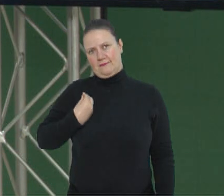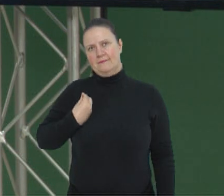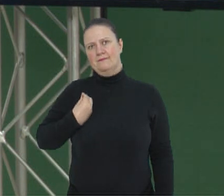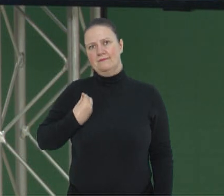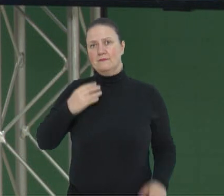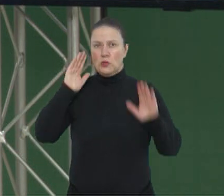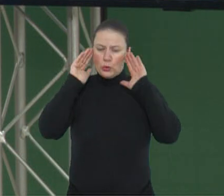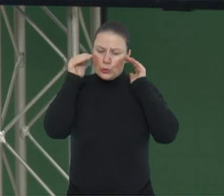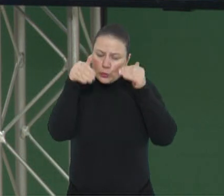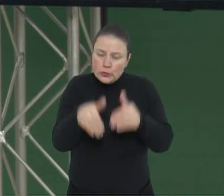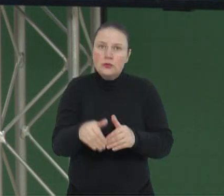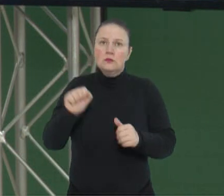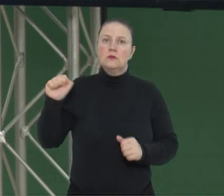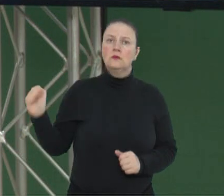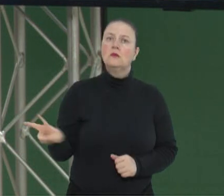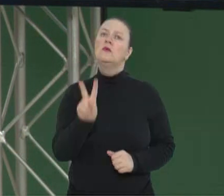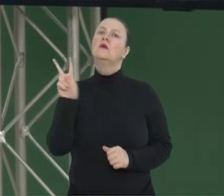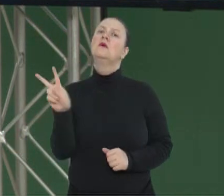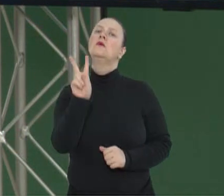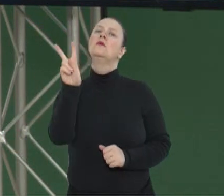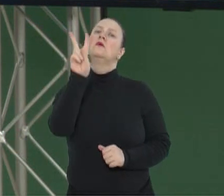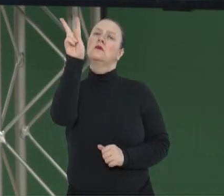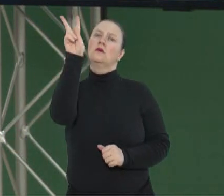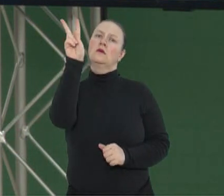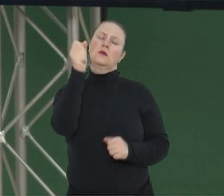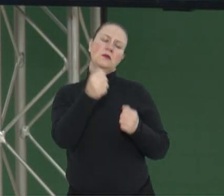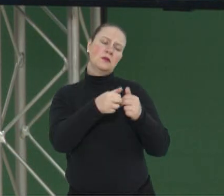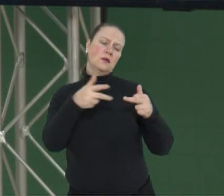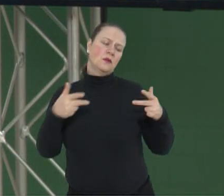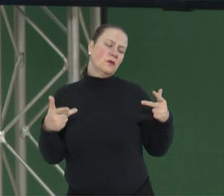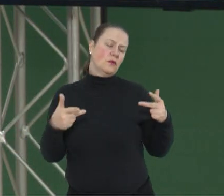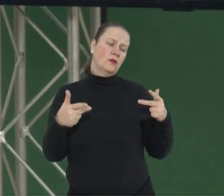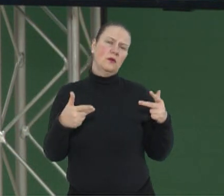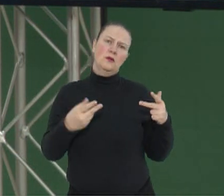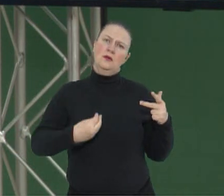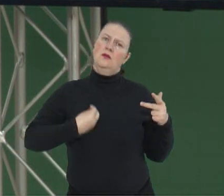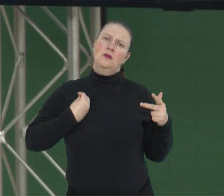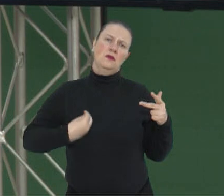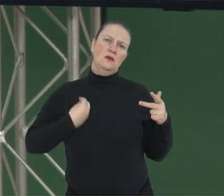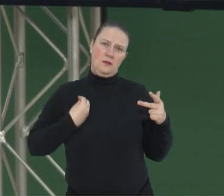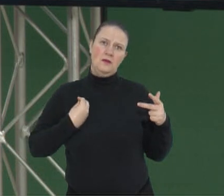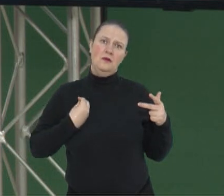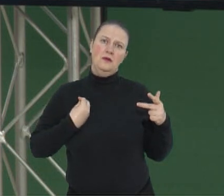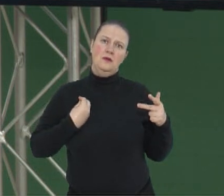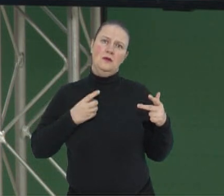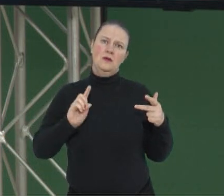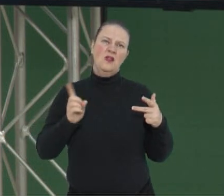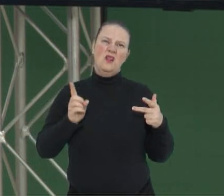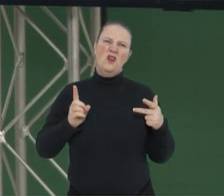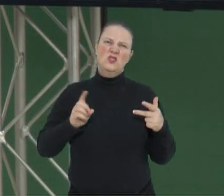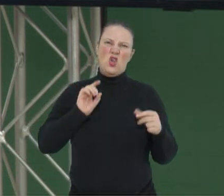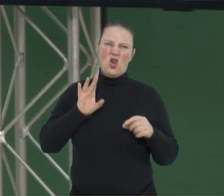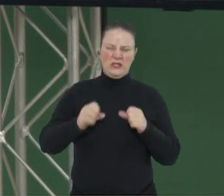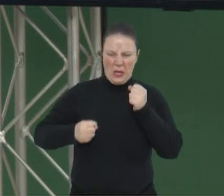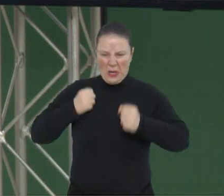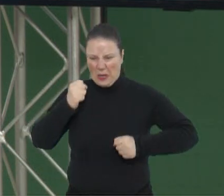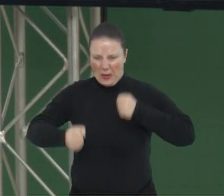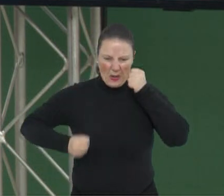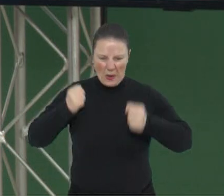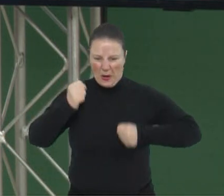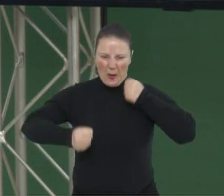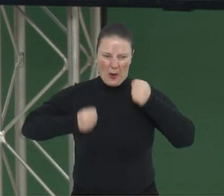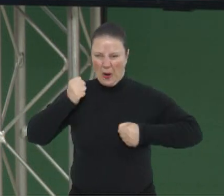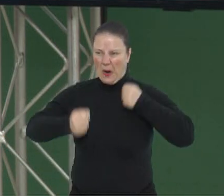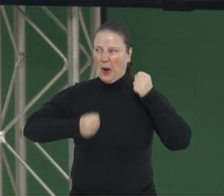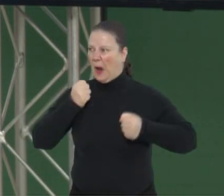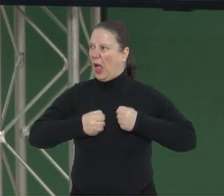si. Valorizar mais as pequenas coisas, né? Não correr atrás só do que é grandioso,